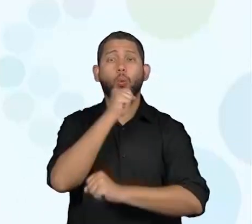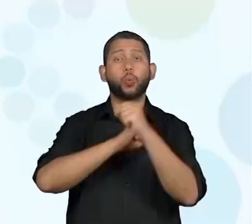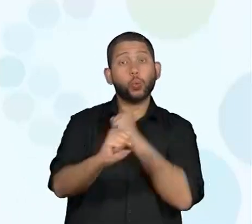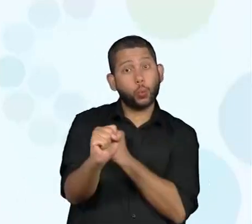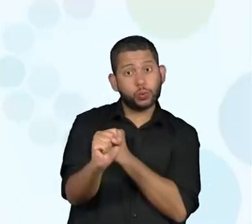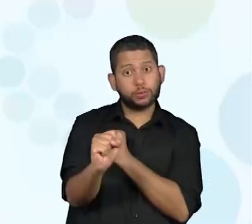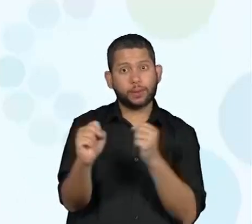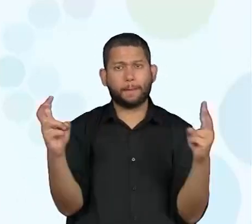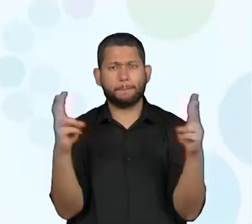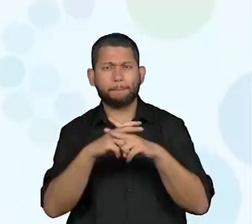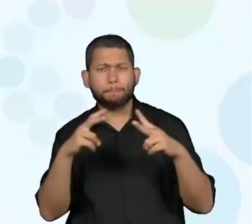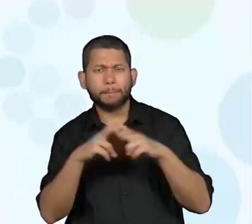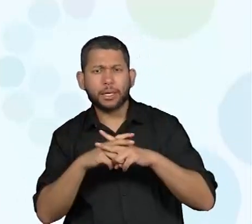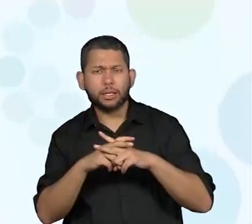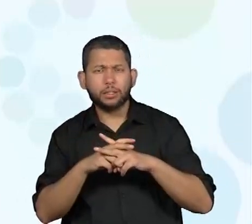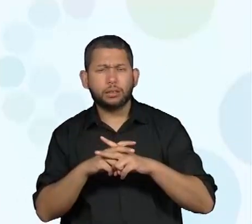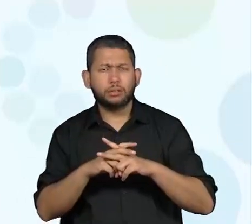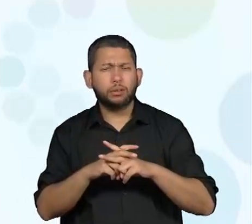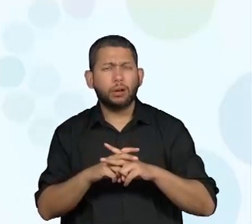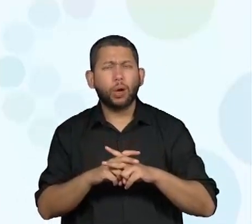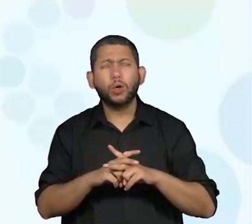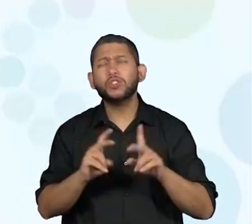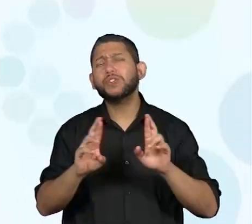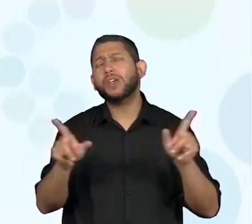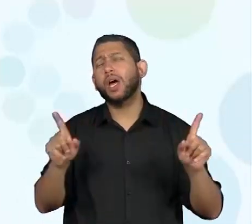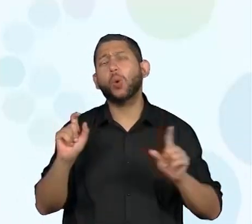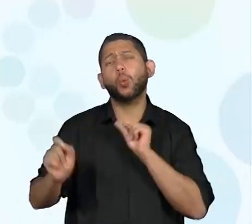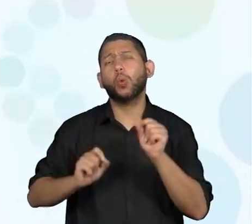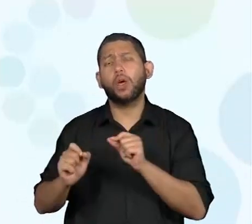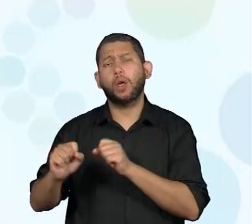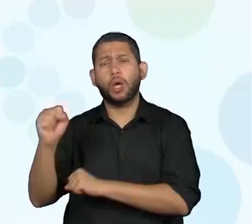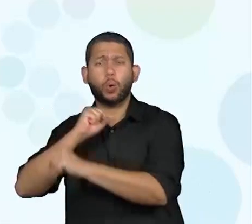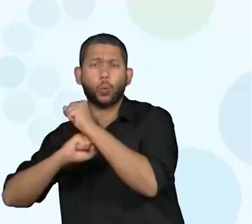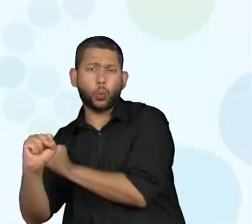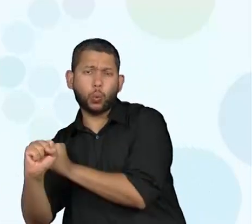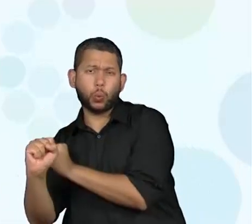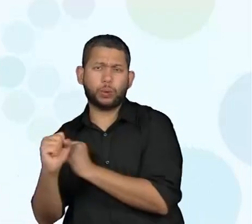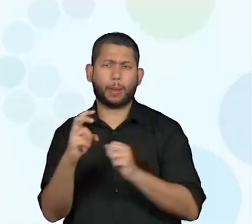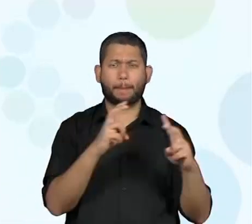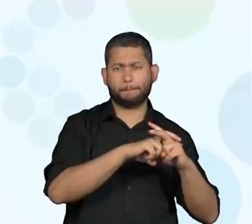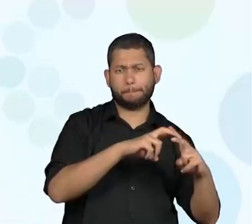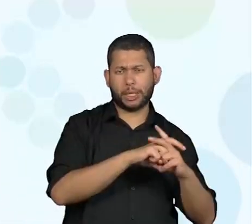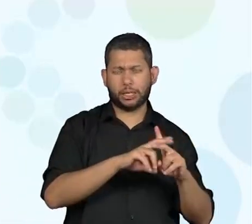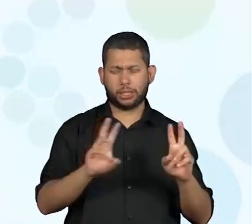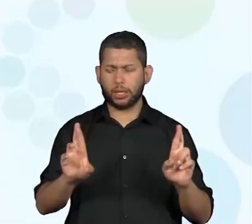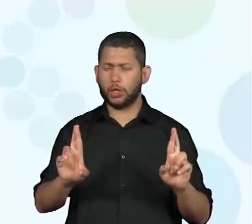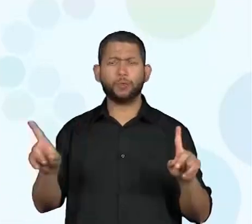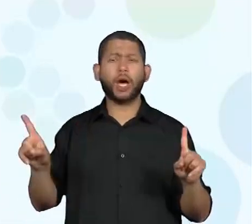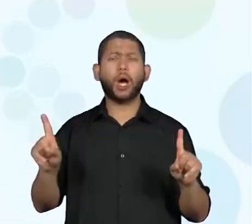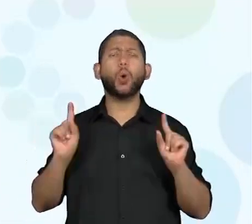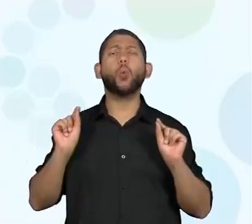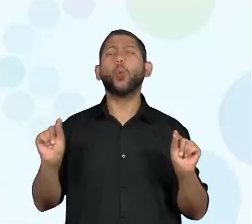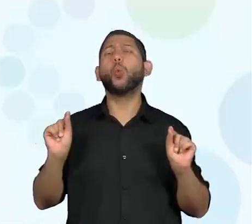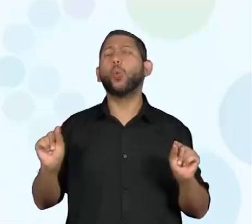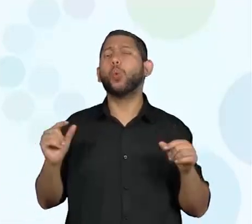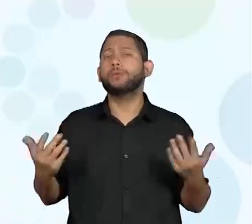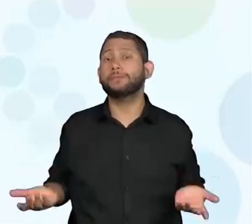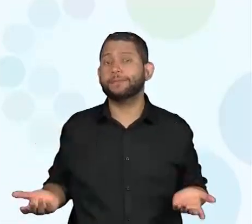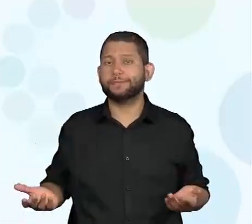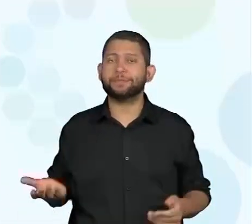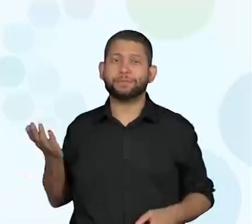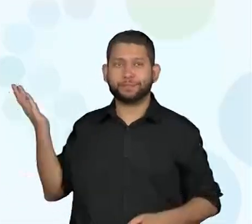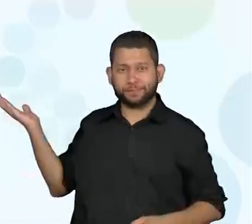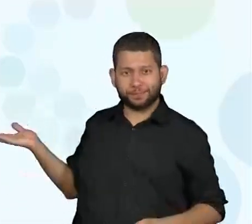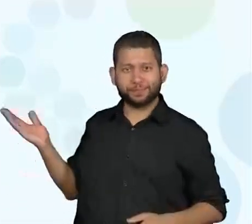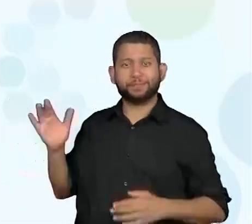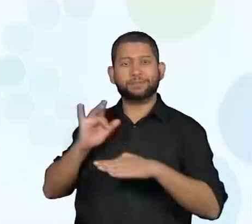e brigas. Temos aí as redes sociais para vocês compartilharem conosco as atividades de vocês.